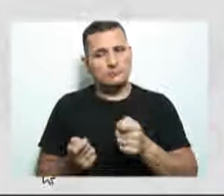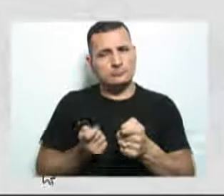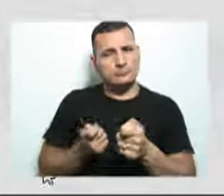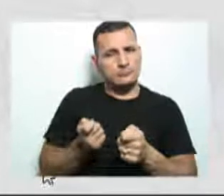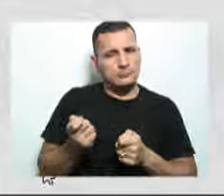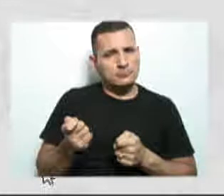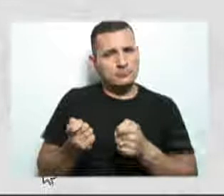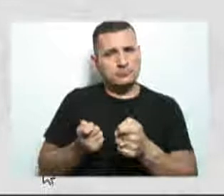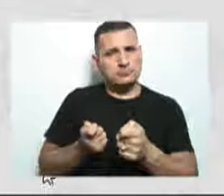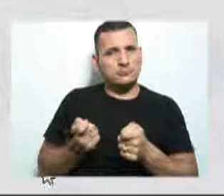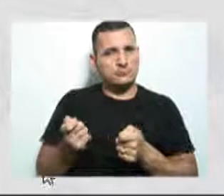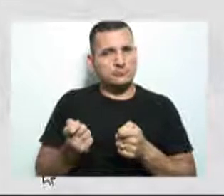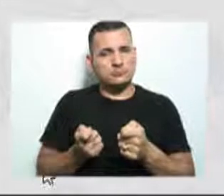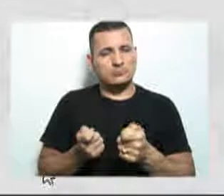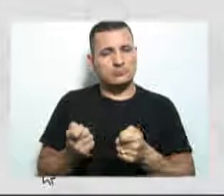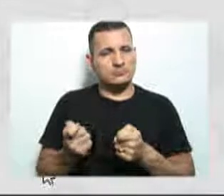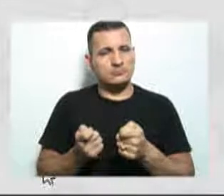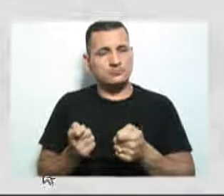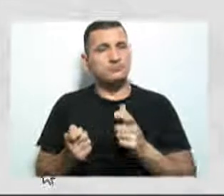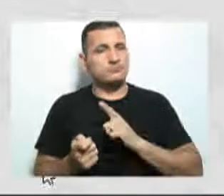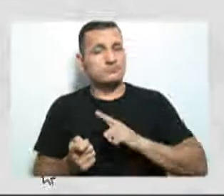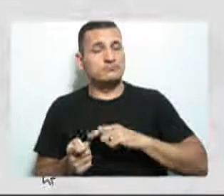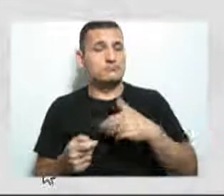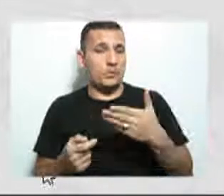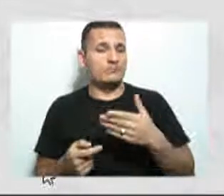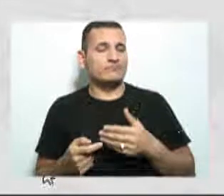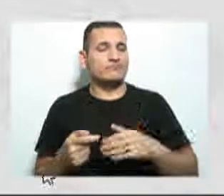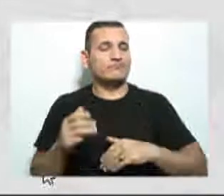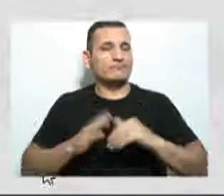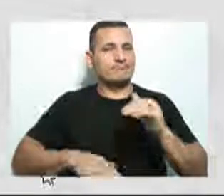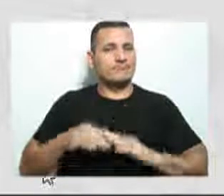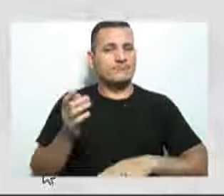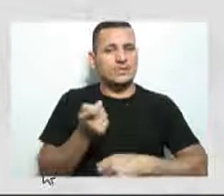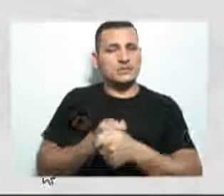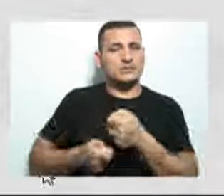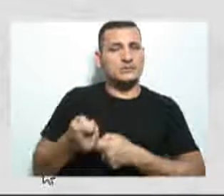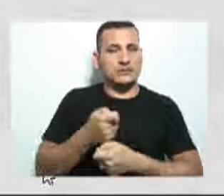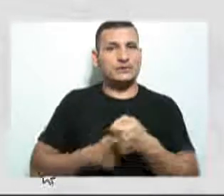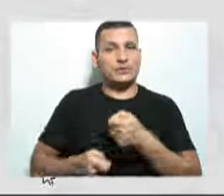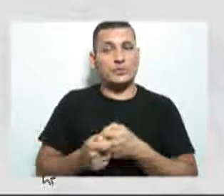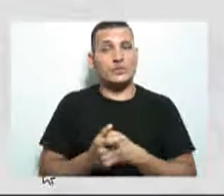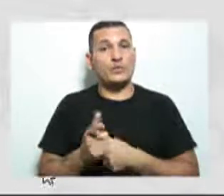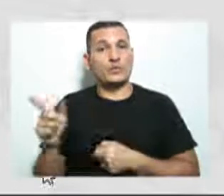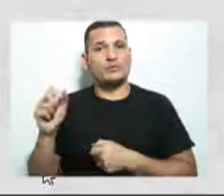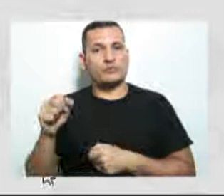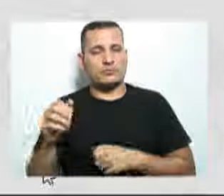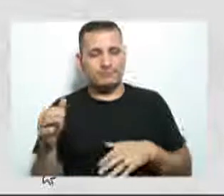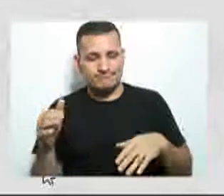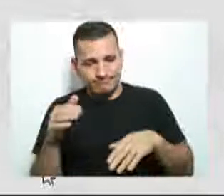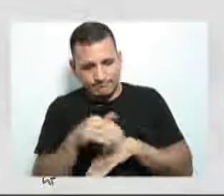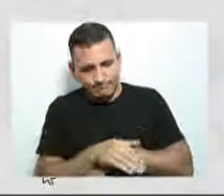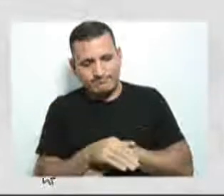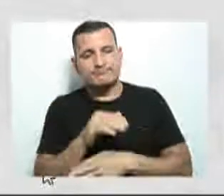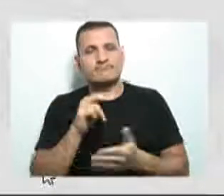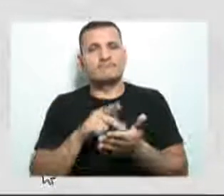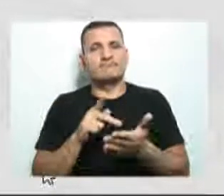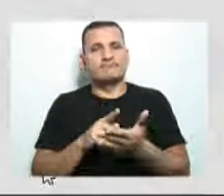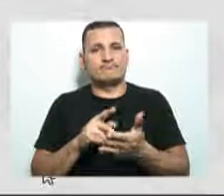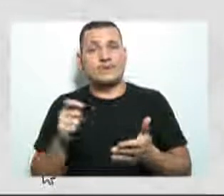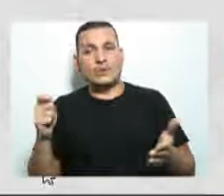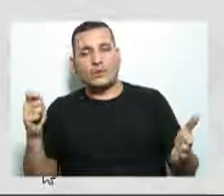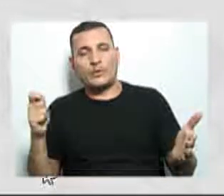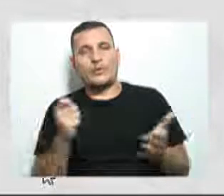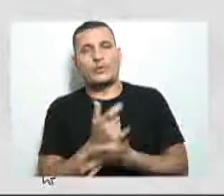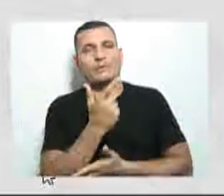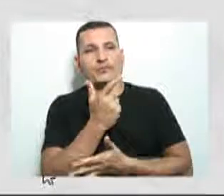sobre o mercado. Lembre-se disso. O negociador poderá se submeter ao jugo de seu comprador e acabar